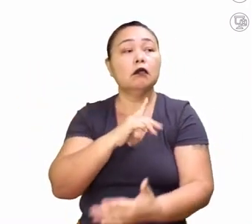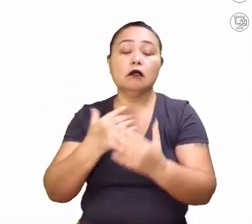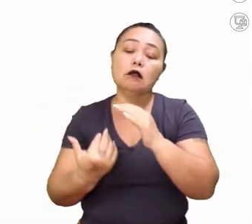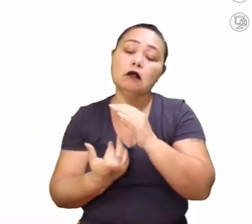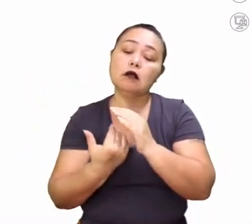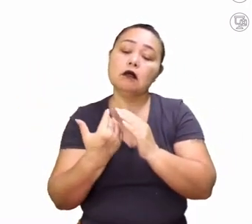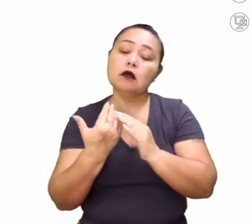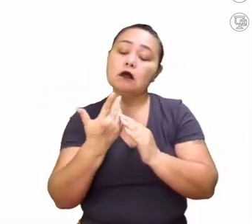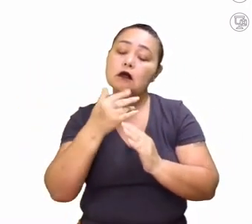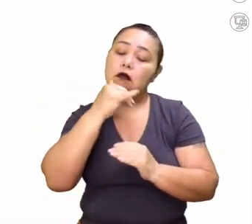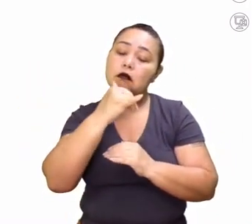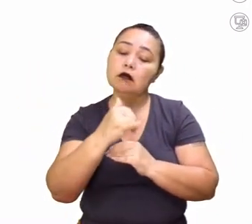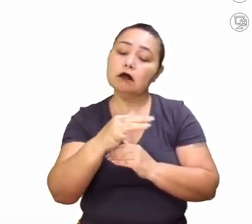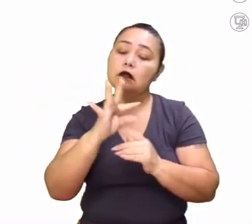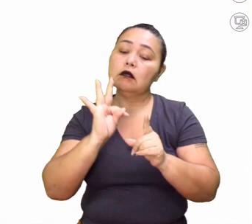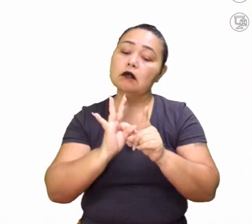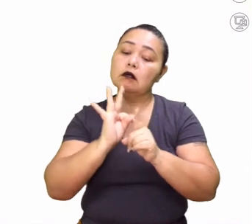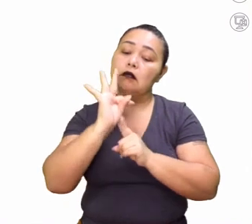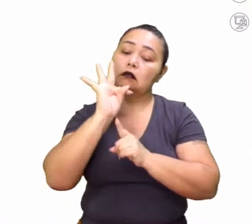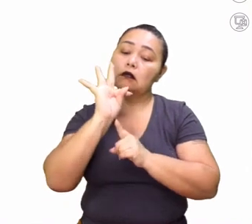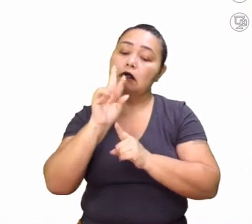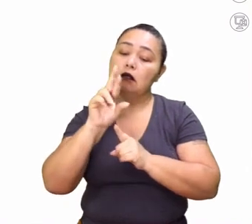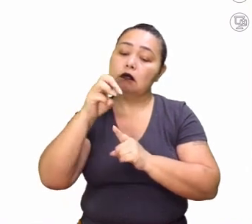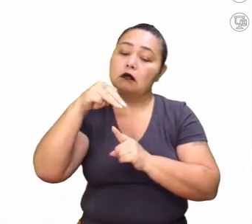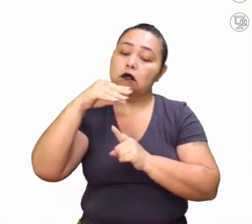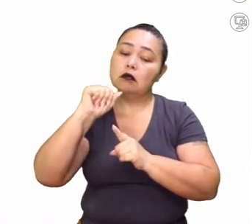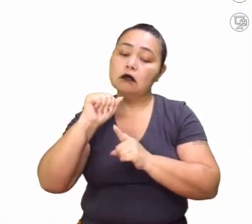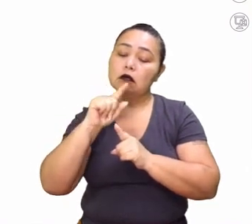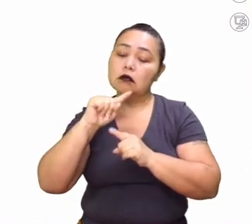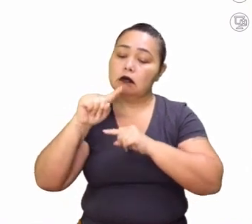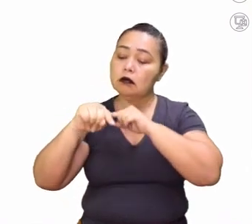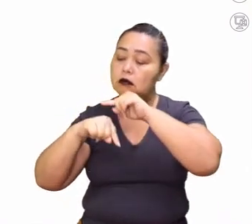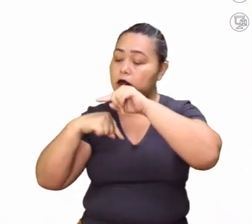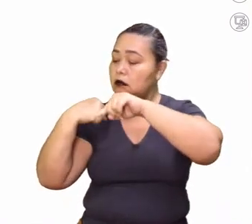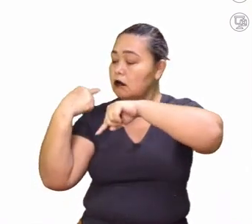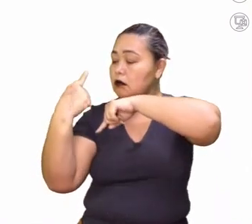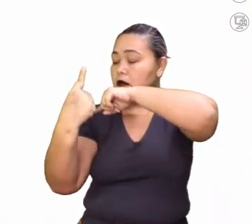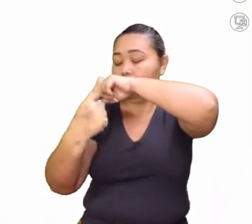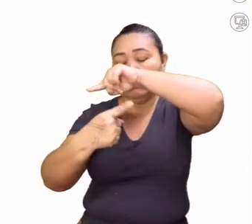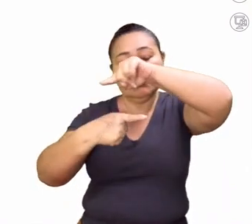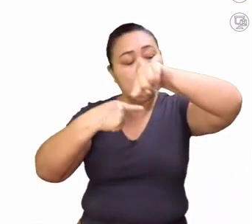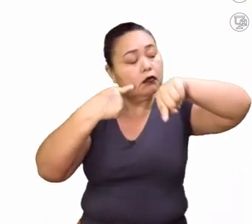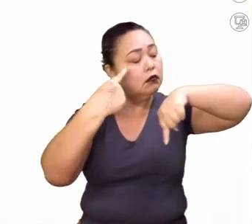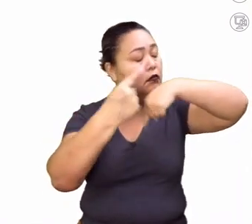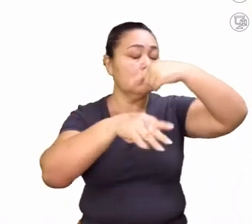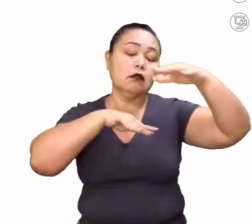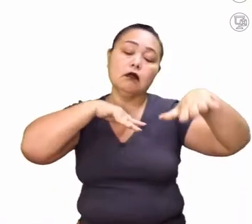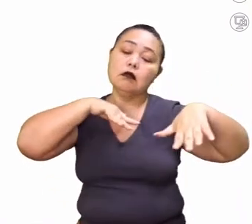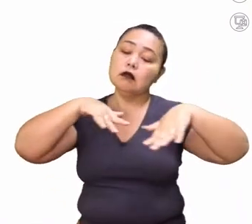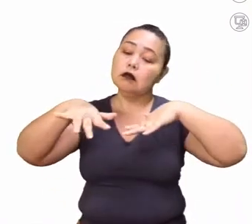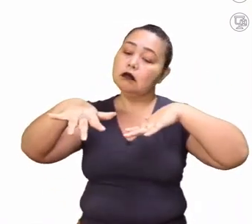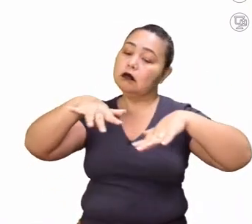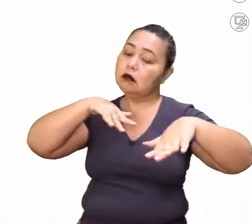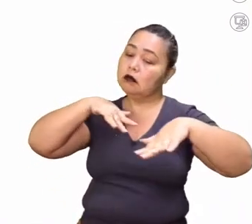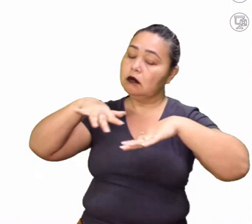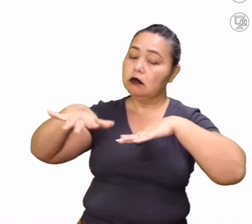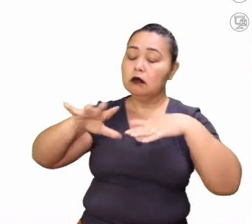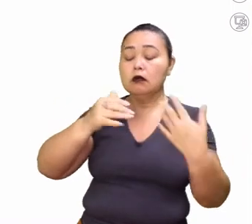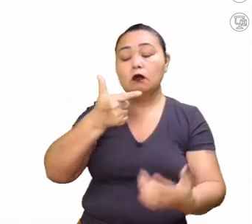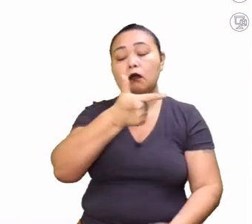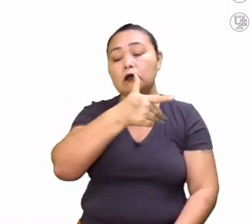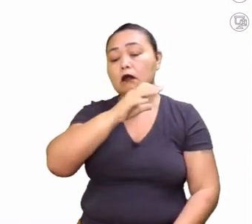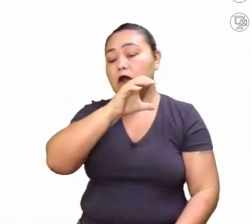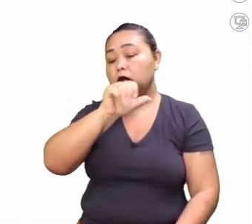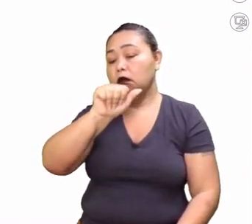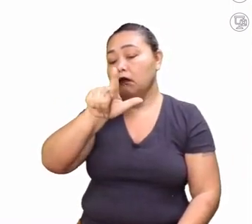de energia térmica né então o sistema vai se movimentando bem simples Sem calor